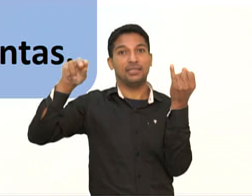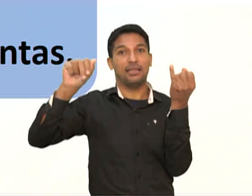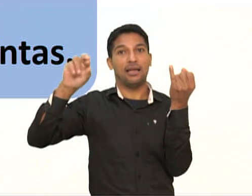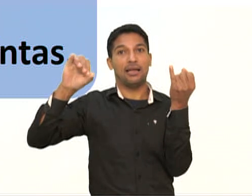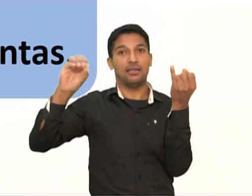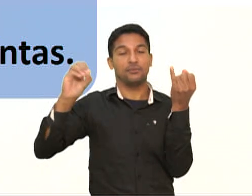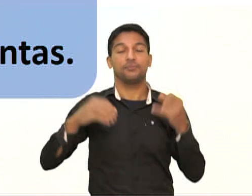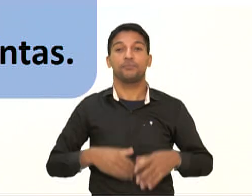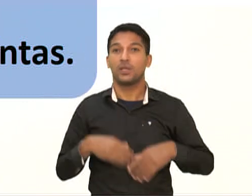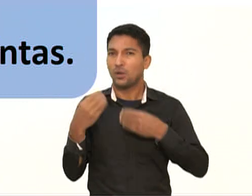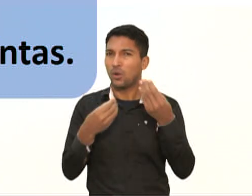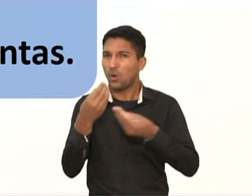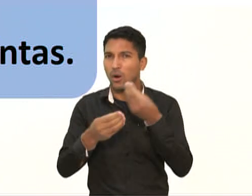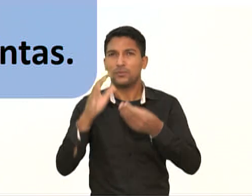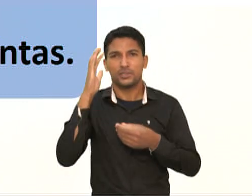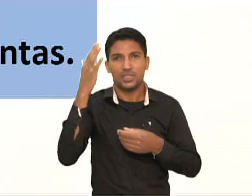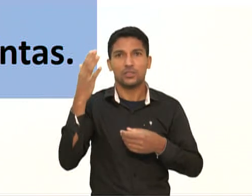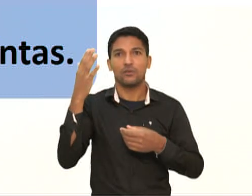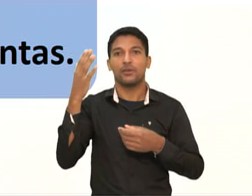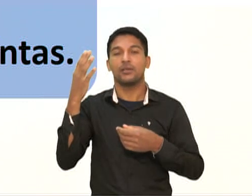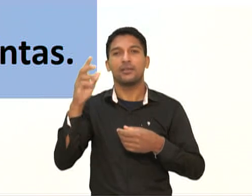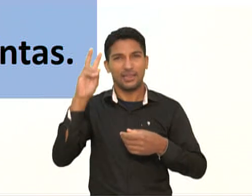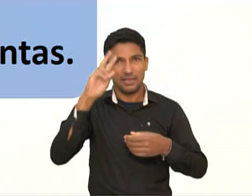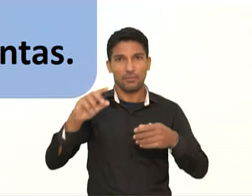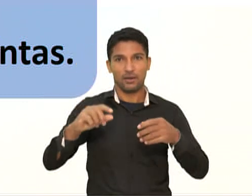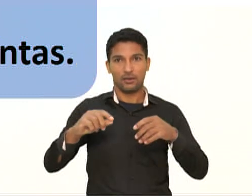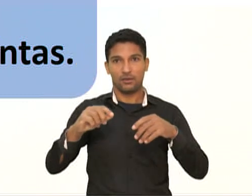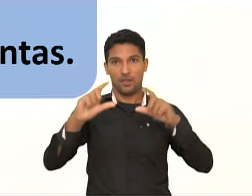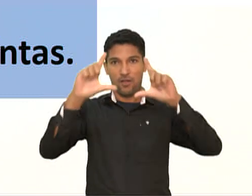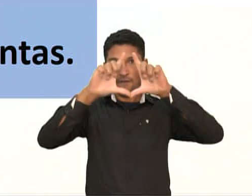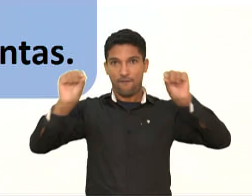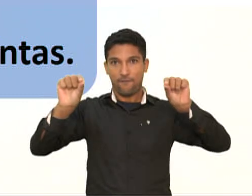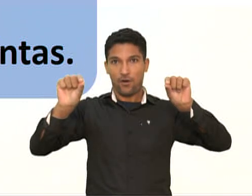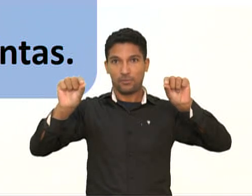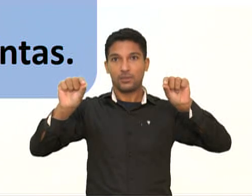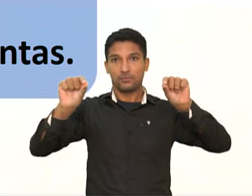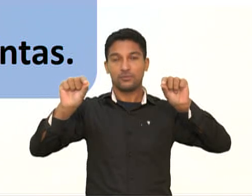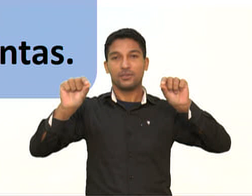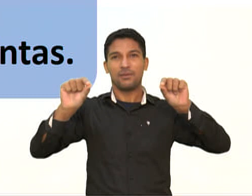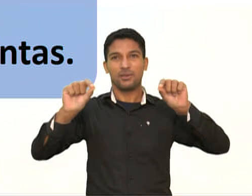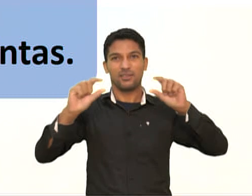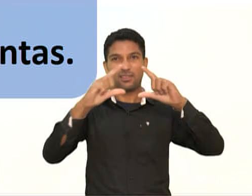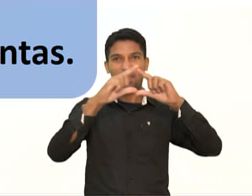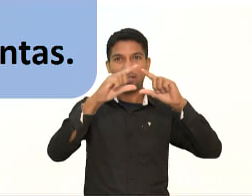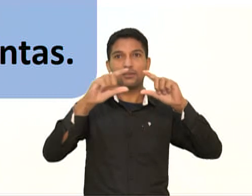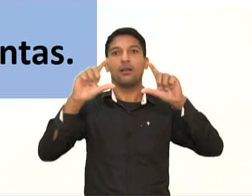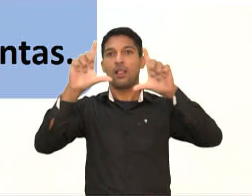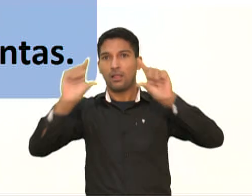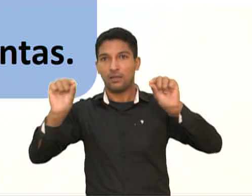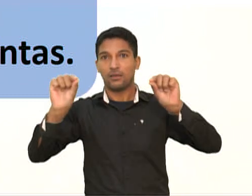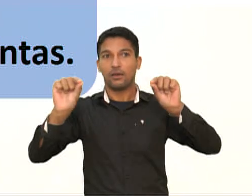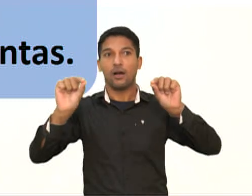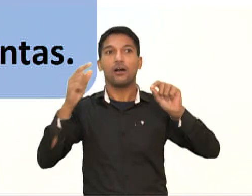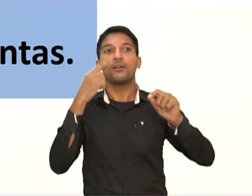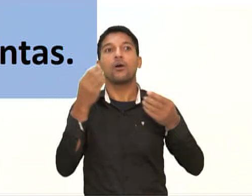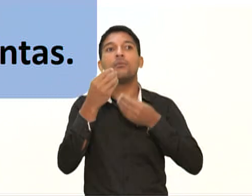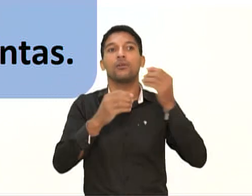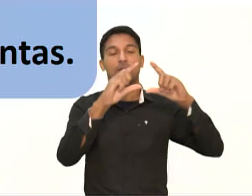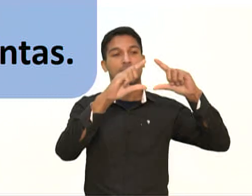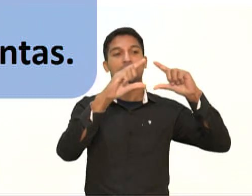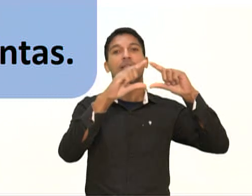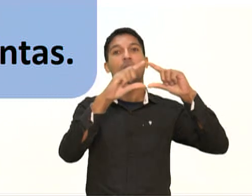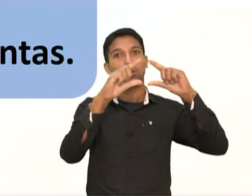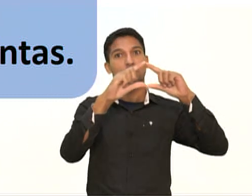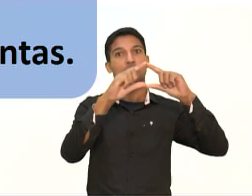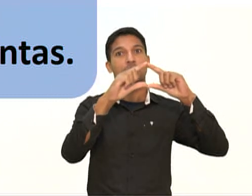for calcular, usando aquela fórmula resolutiva da equação de segundo grau, você tem três possibilidades. A primeira delas é que o delta seja